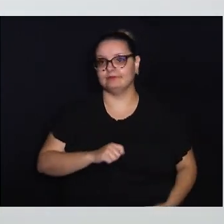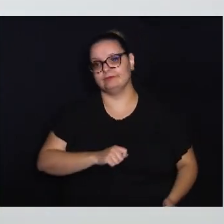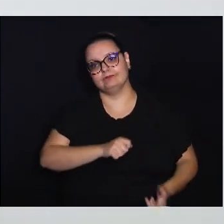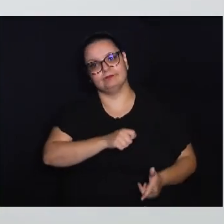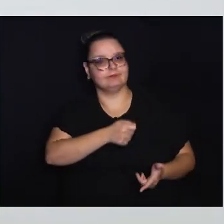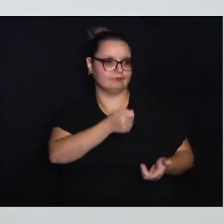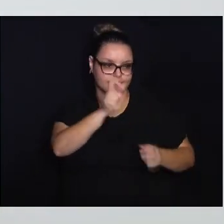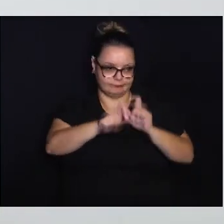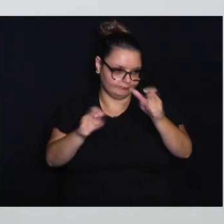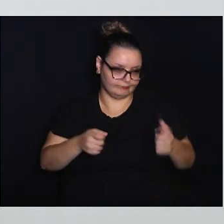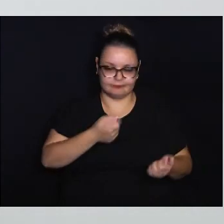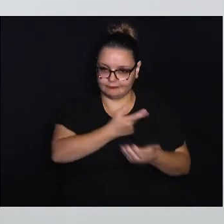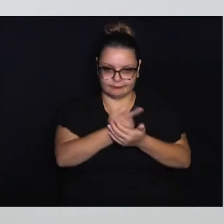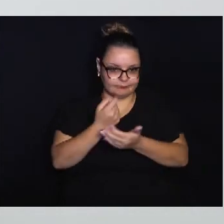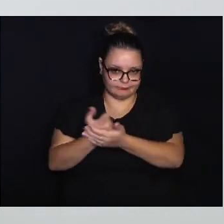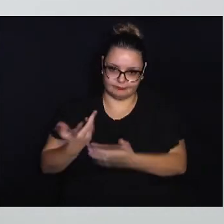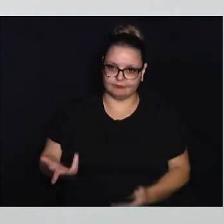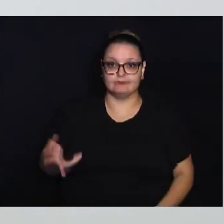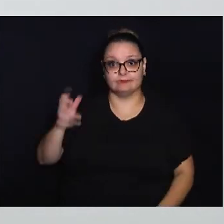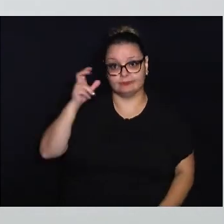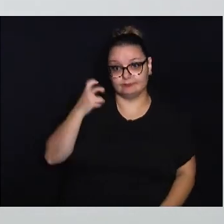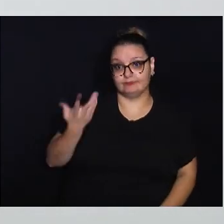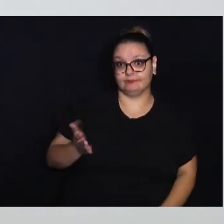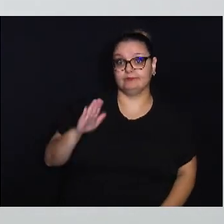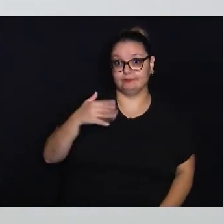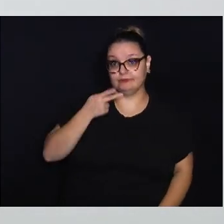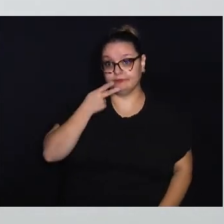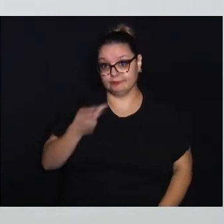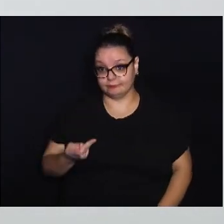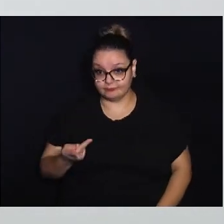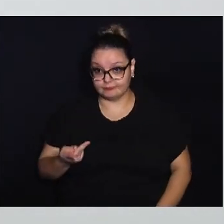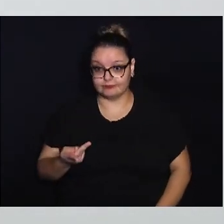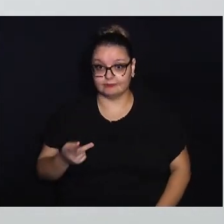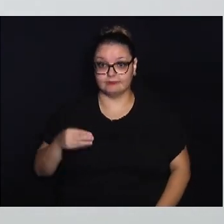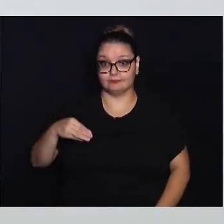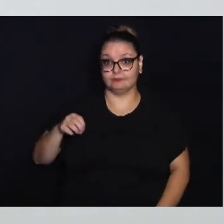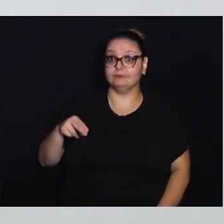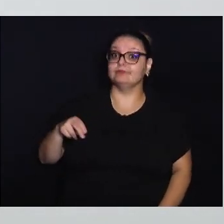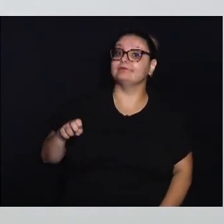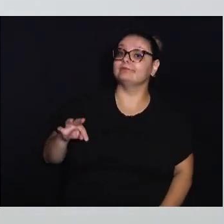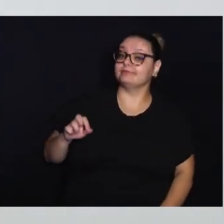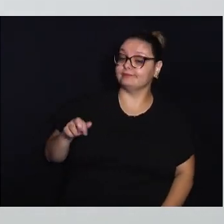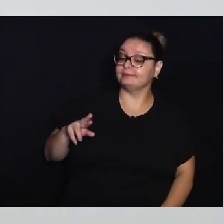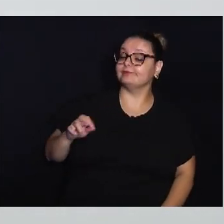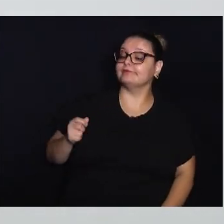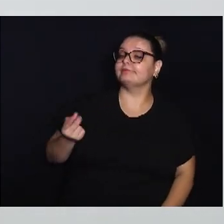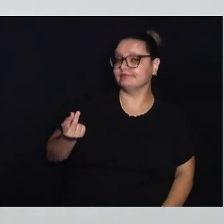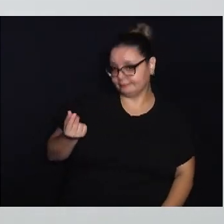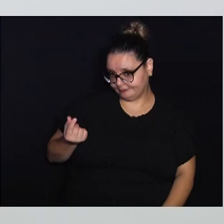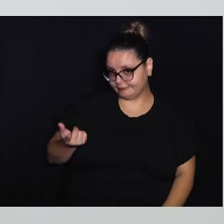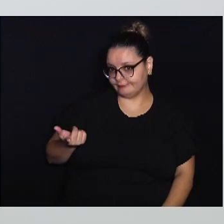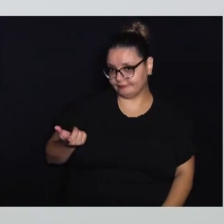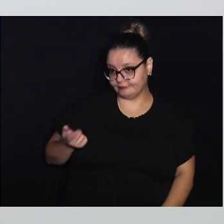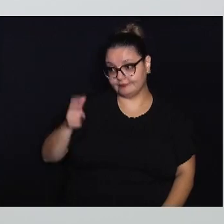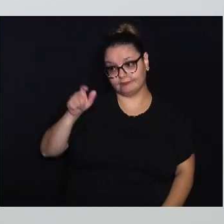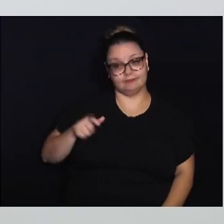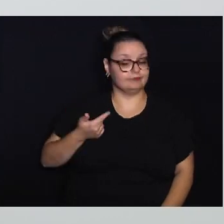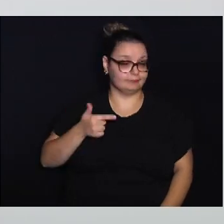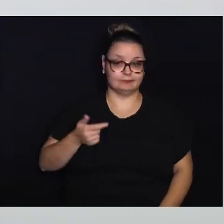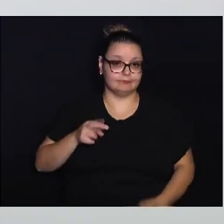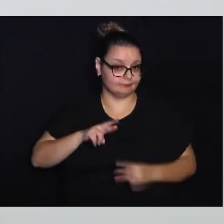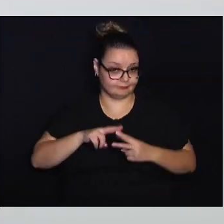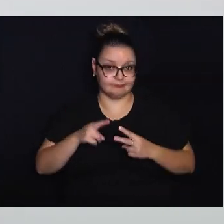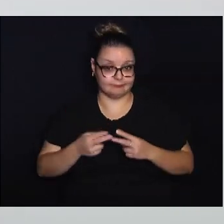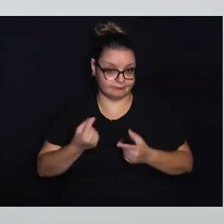os consumidores que provavelmente também estão nos ouvindo. E quando a gente fala em questões monetárias, esse consumidor que não possui todo